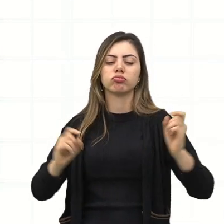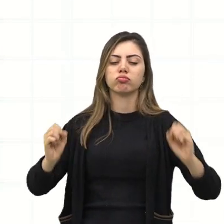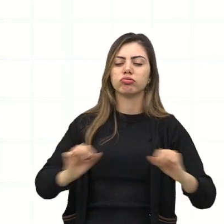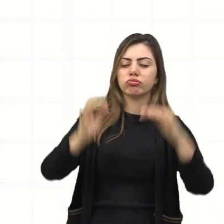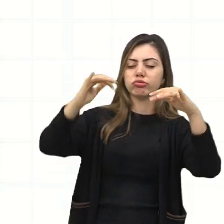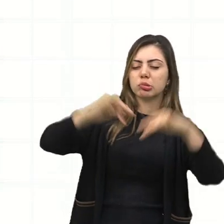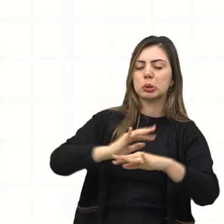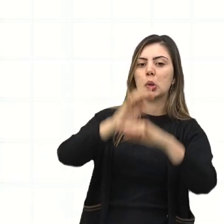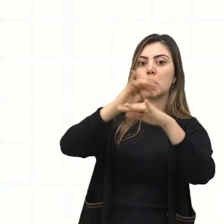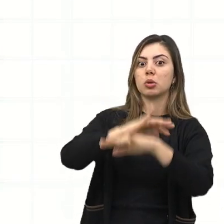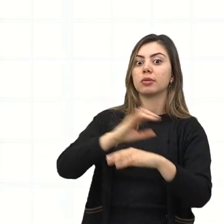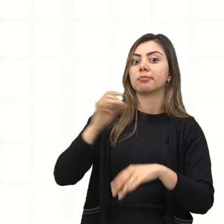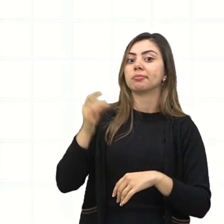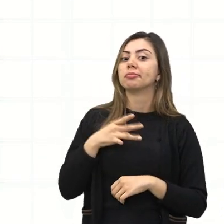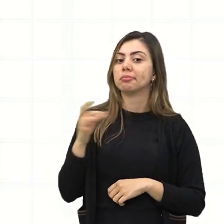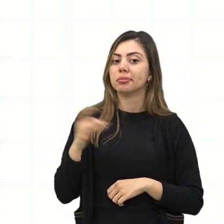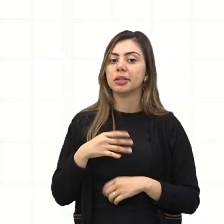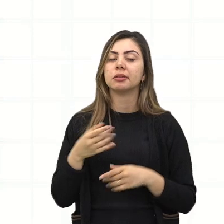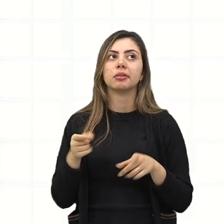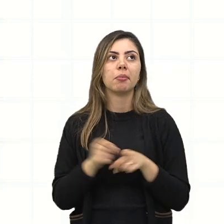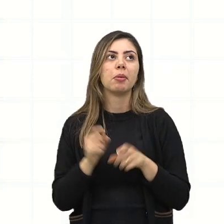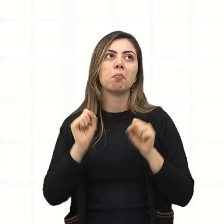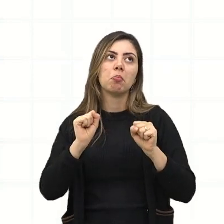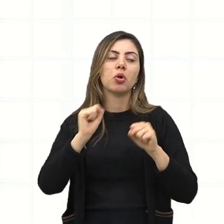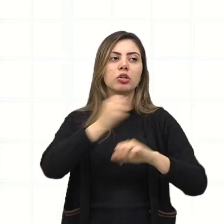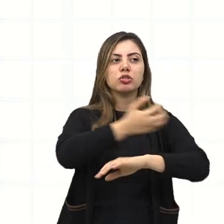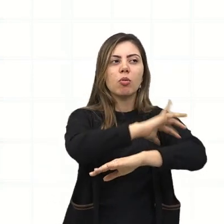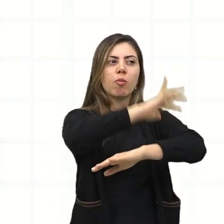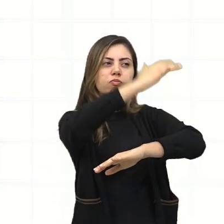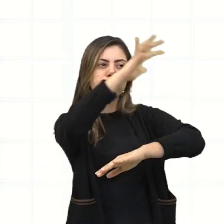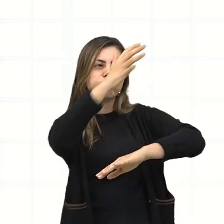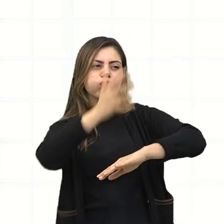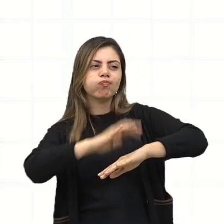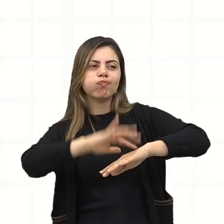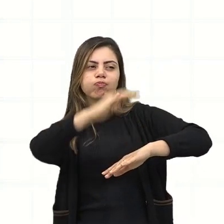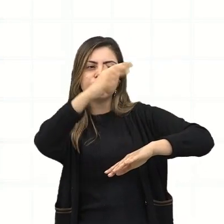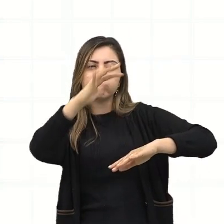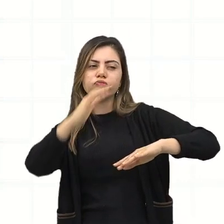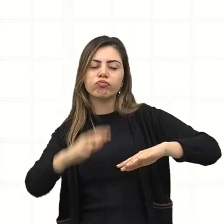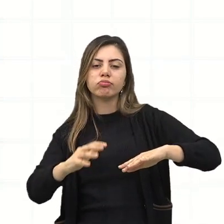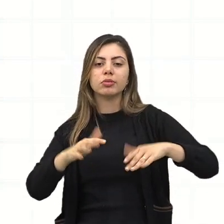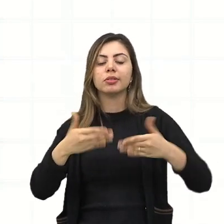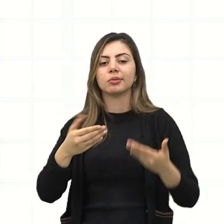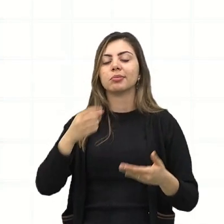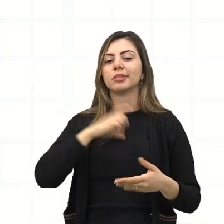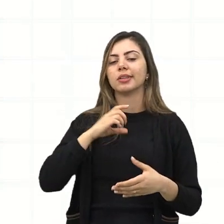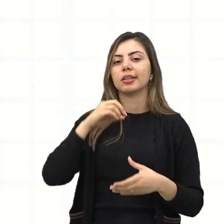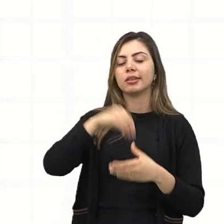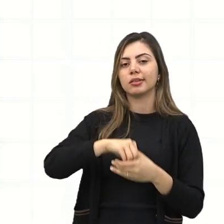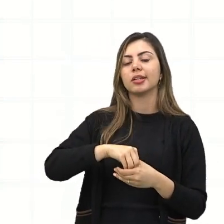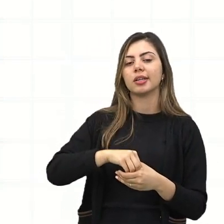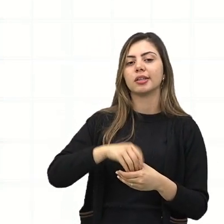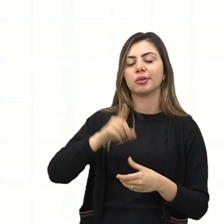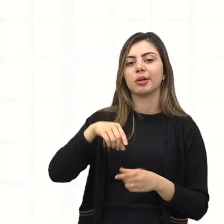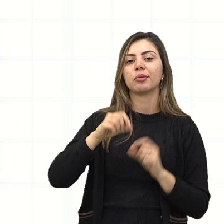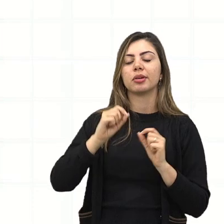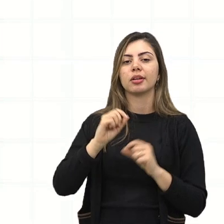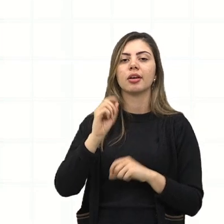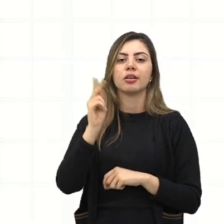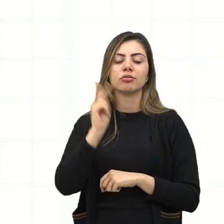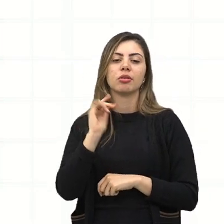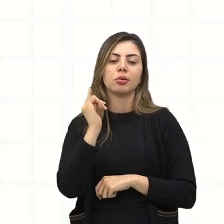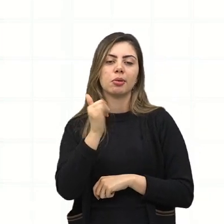coisas assustadoras. Montanhas também. Tudo isso dentro de uma narrativa de aventura, como uma crônica, é